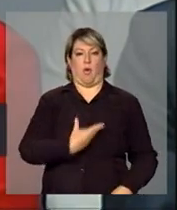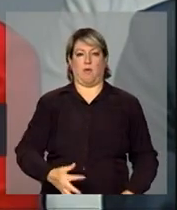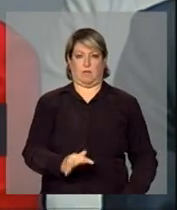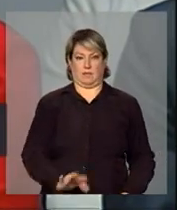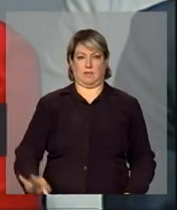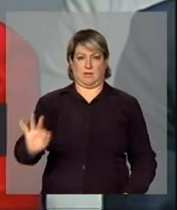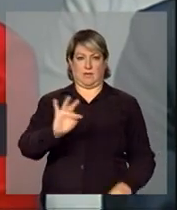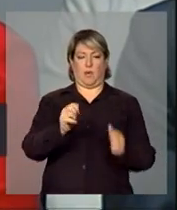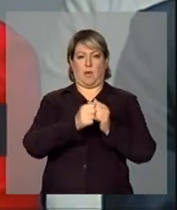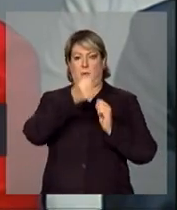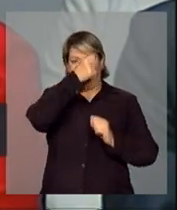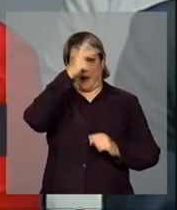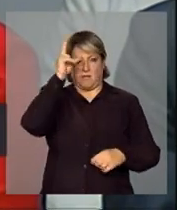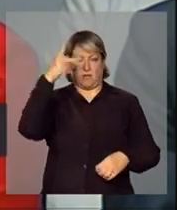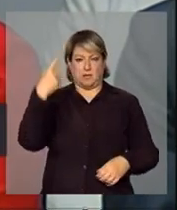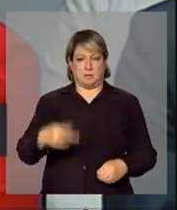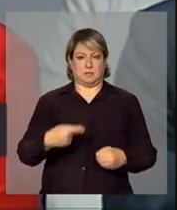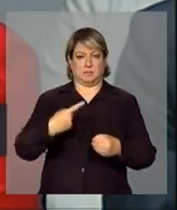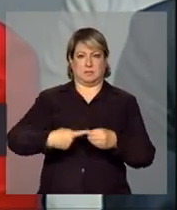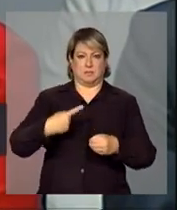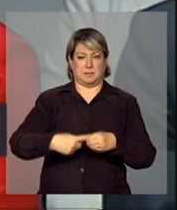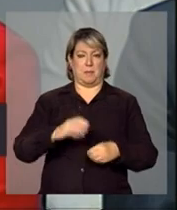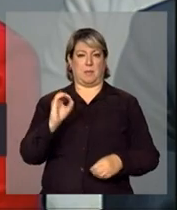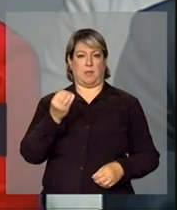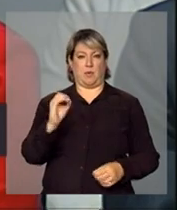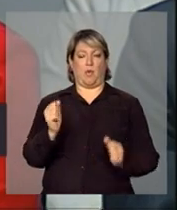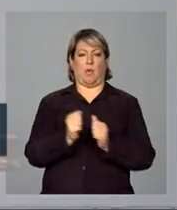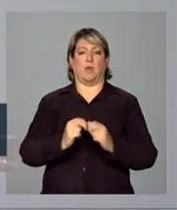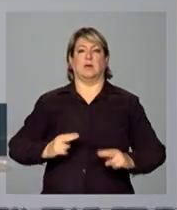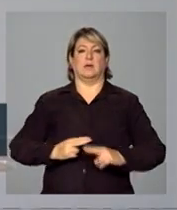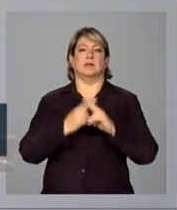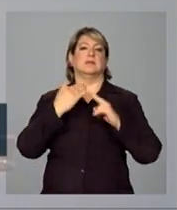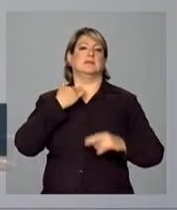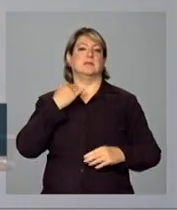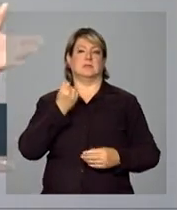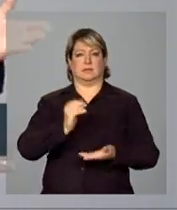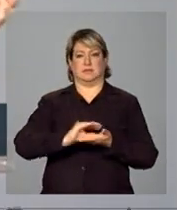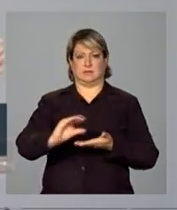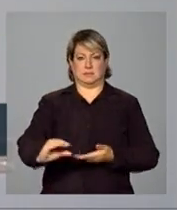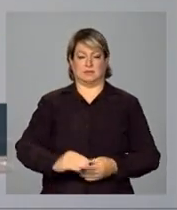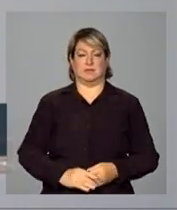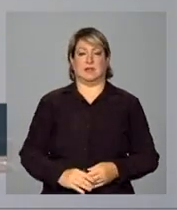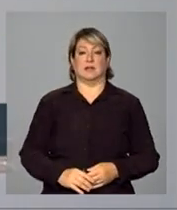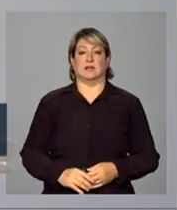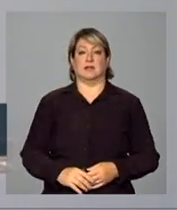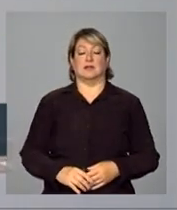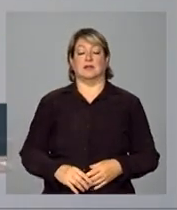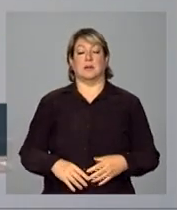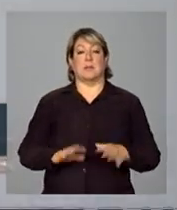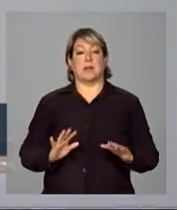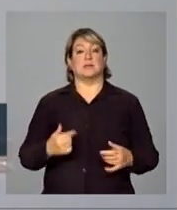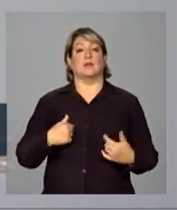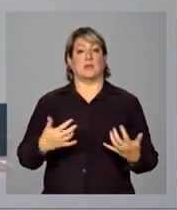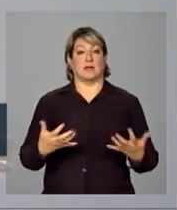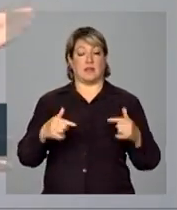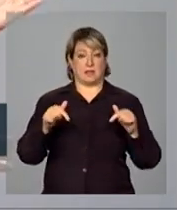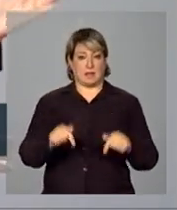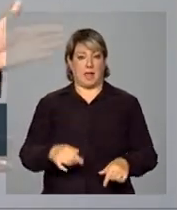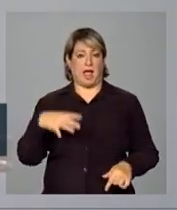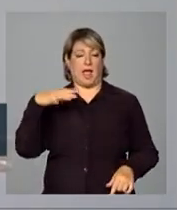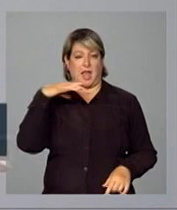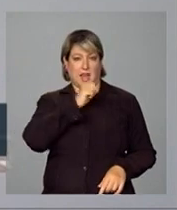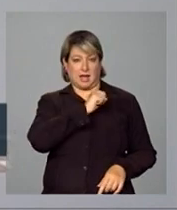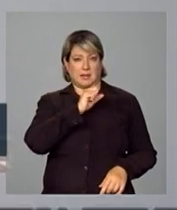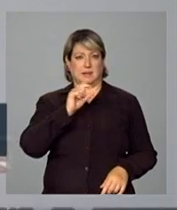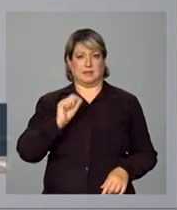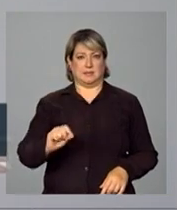Prefeitura Municipal de Porto Alegre, via financiamento da Caixa Econômica Federal. Mas quero aqui, muito rapidamente,